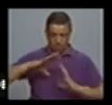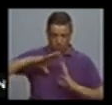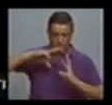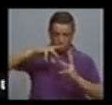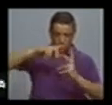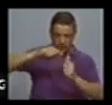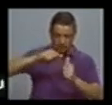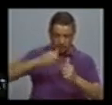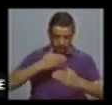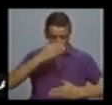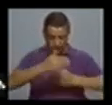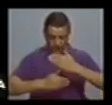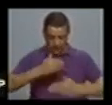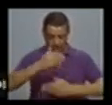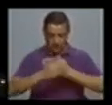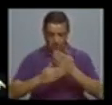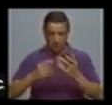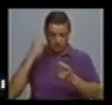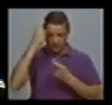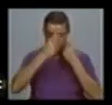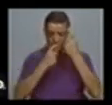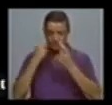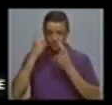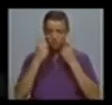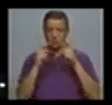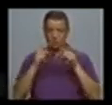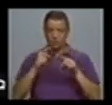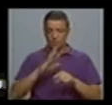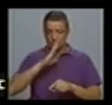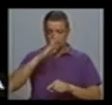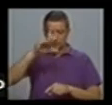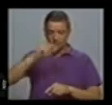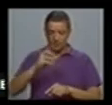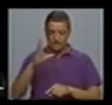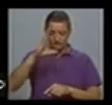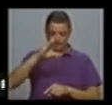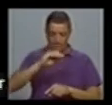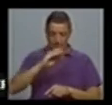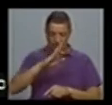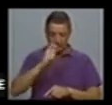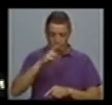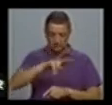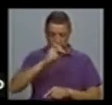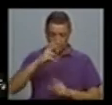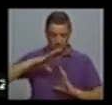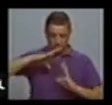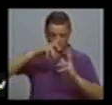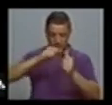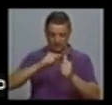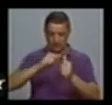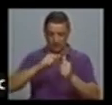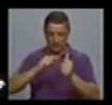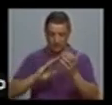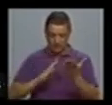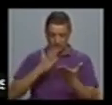muito mais dinâmico do que aquilo que nós pensávamos. E tu referiste muito bem, temos também mais um exoplaneta curioso para apresentar.